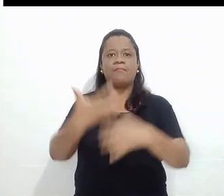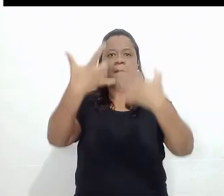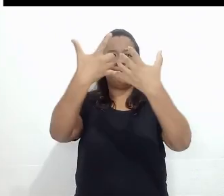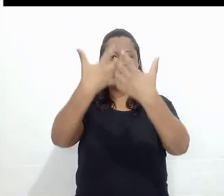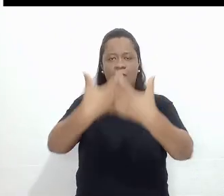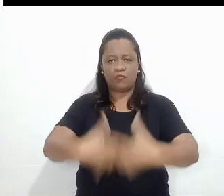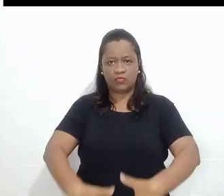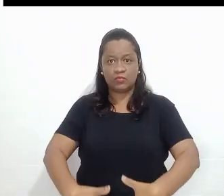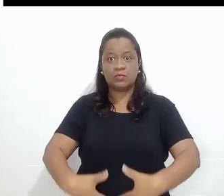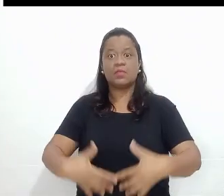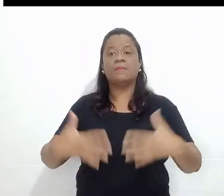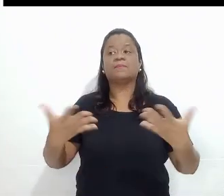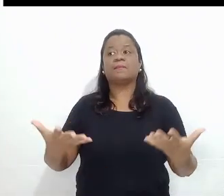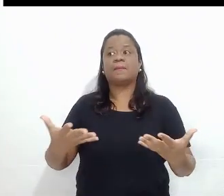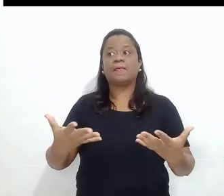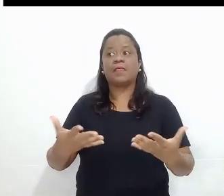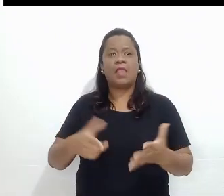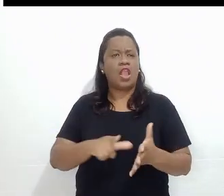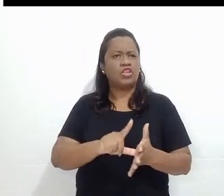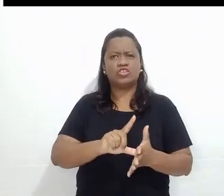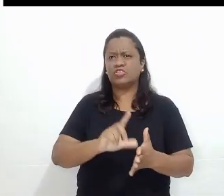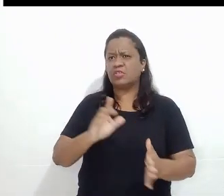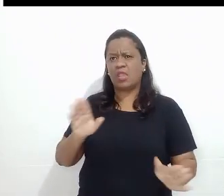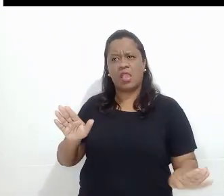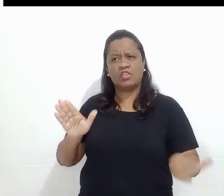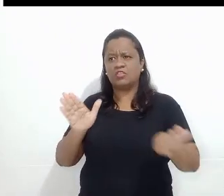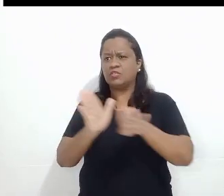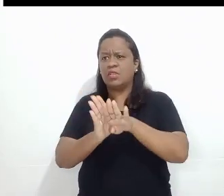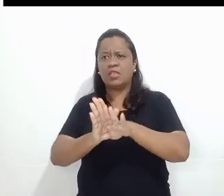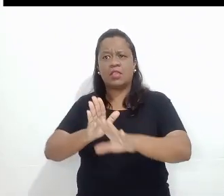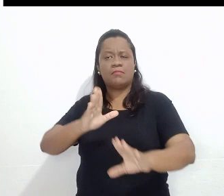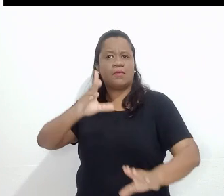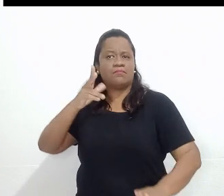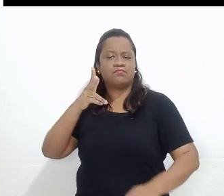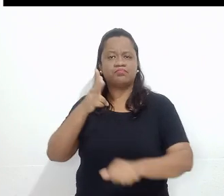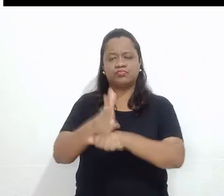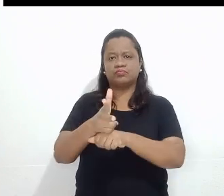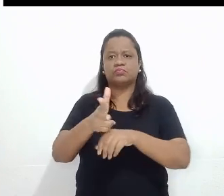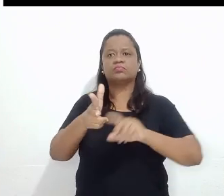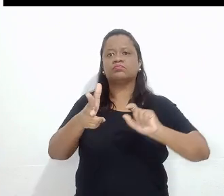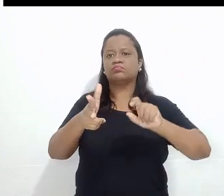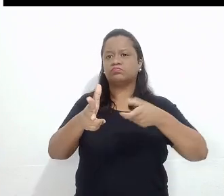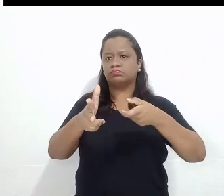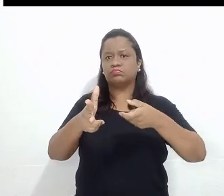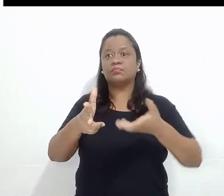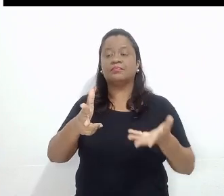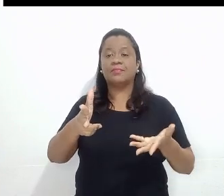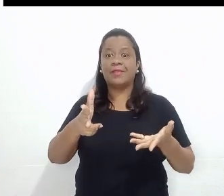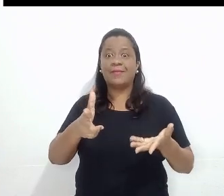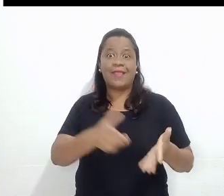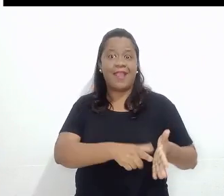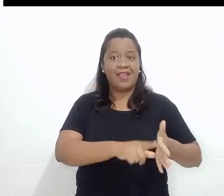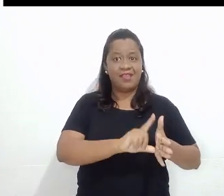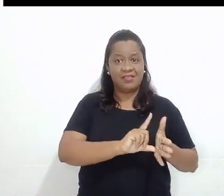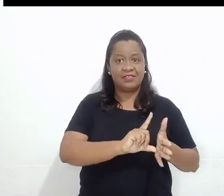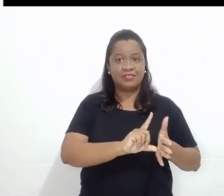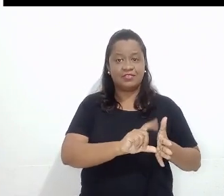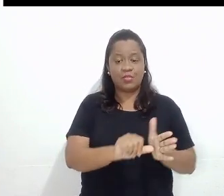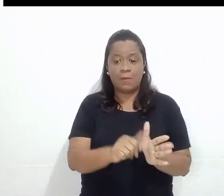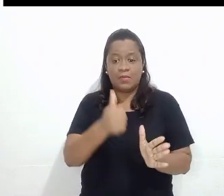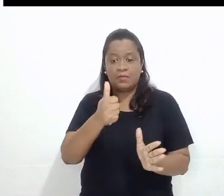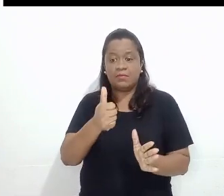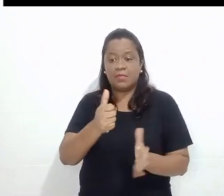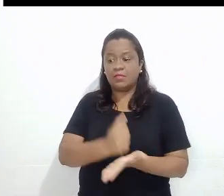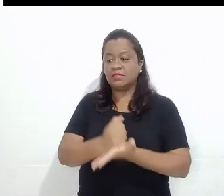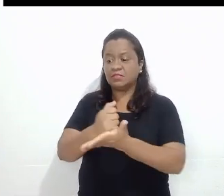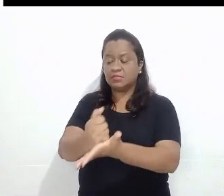câmera, ele chega mesmo para apertar um REC, tá? Porque antes disso, esse primeiro assistente de câmera é o cara que